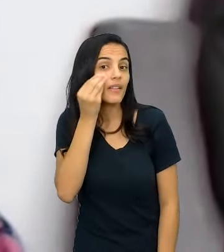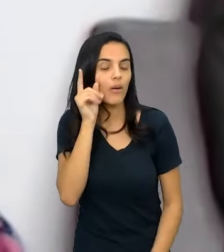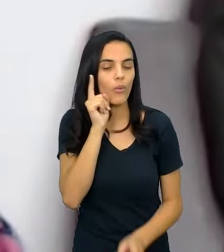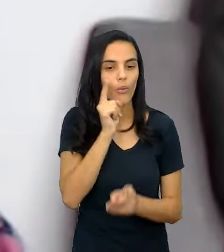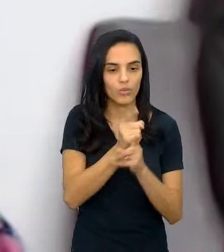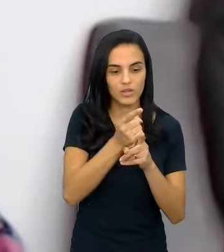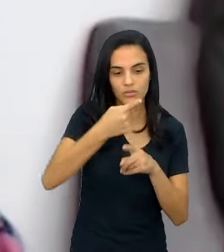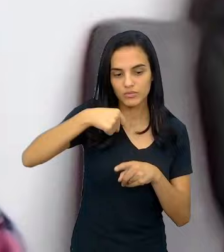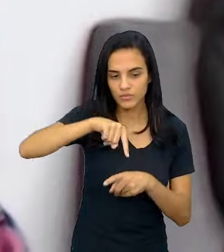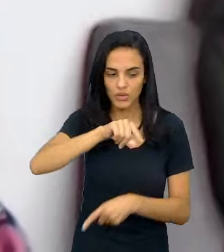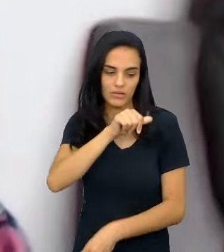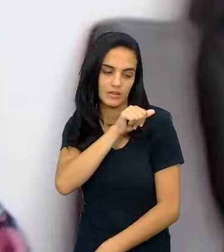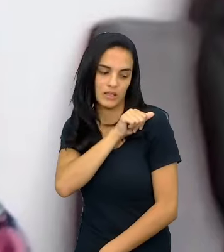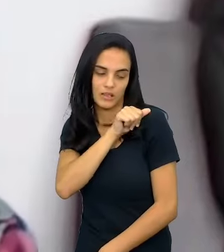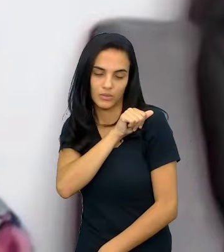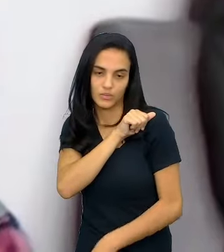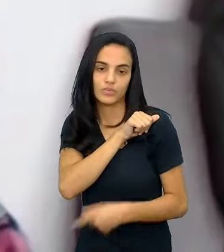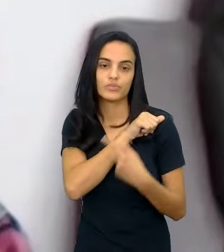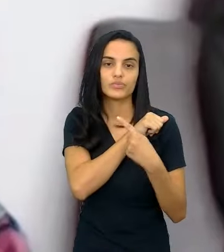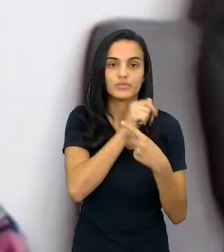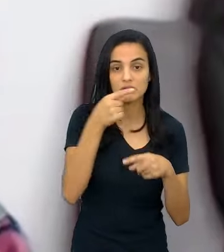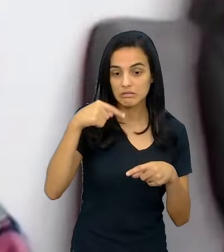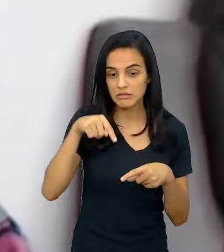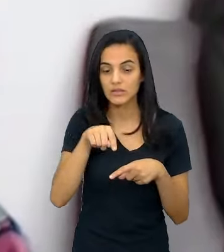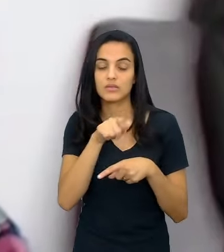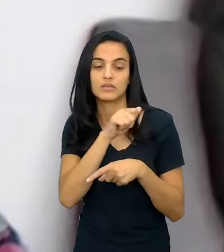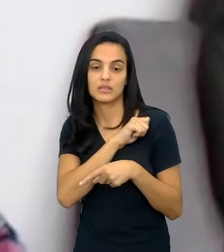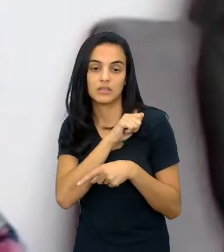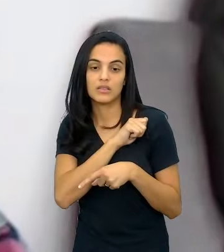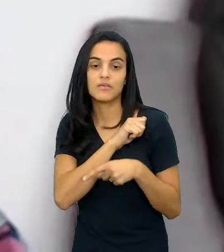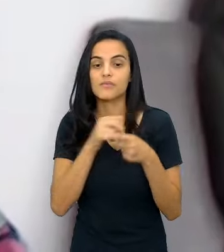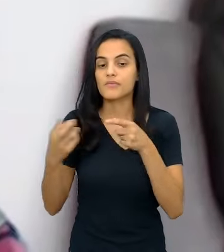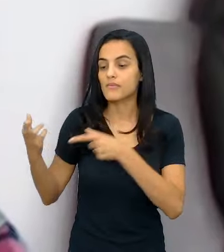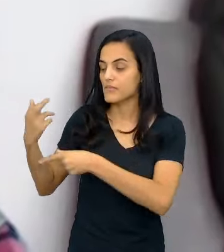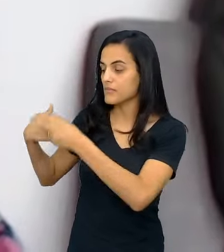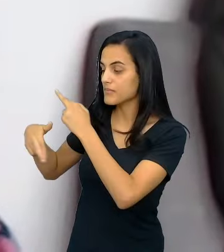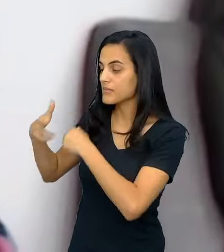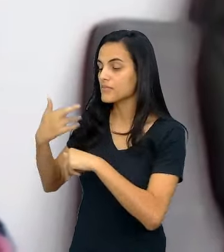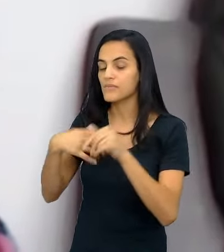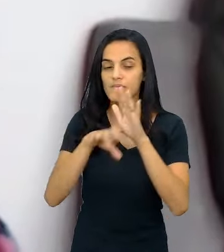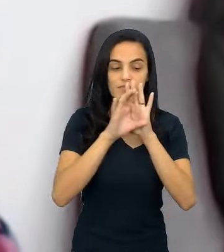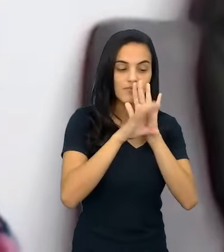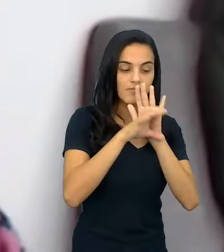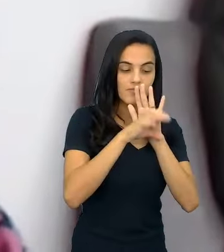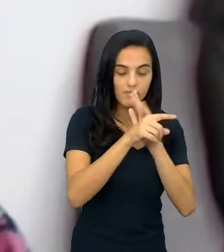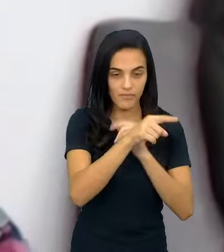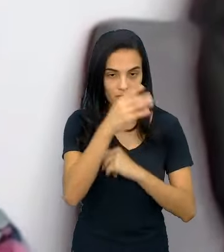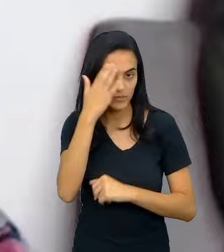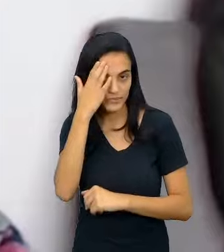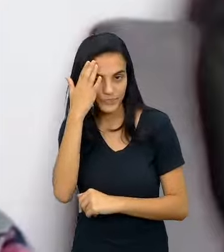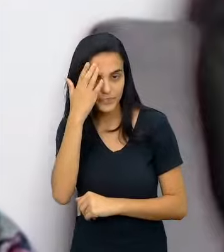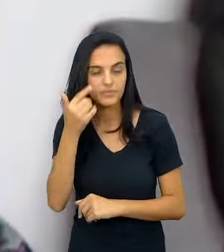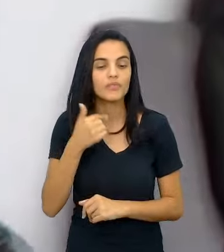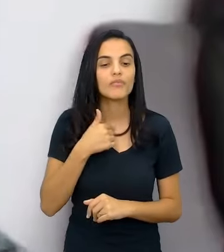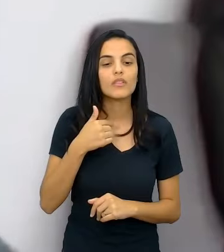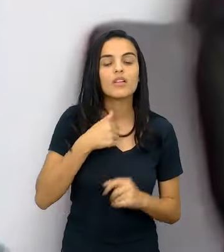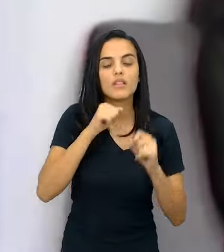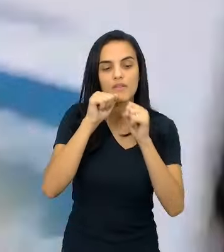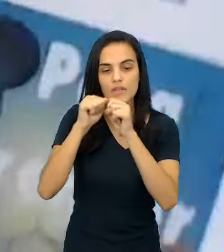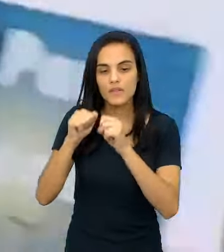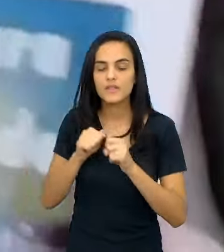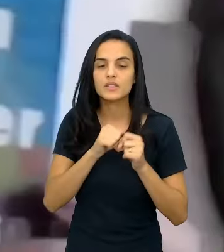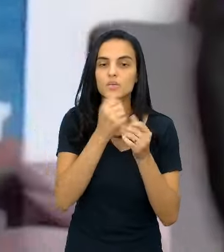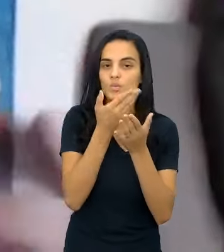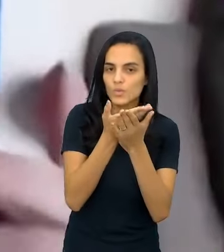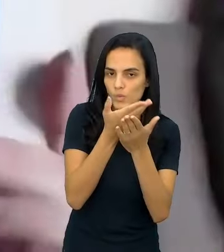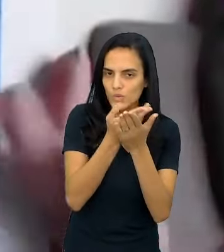nossos alunos, os nossos estudantes, em relação àquele conteúdo sabem, eu estava fazendo um